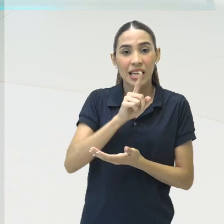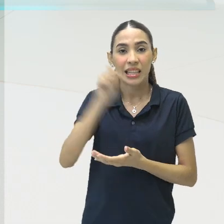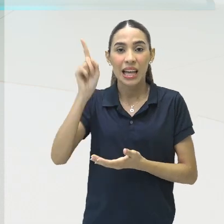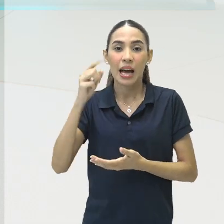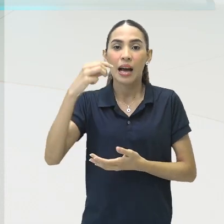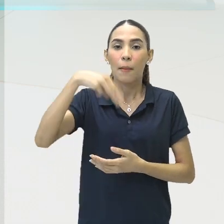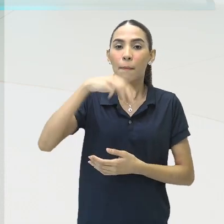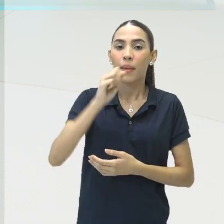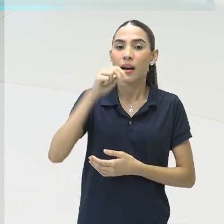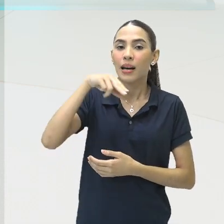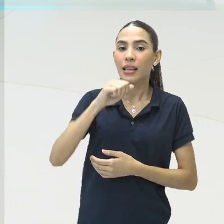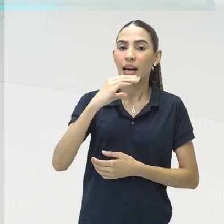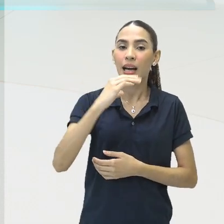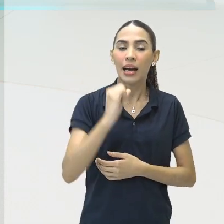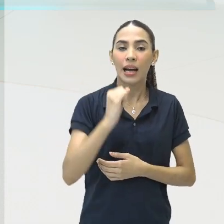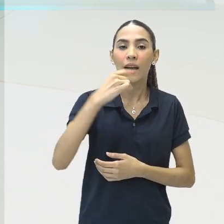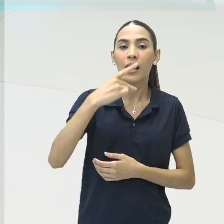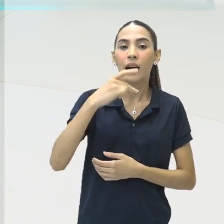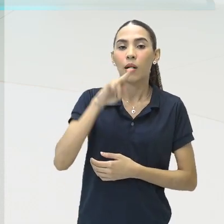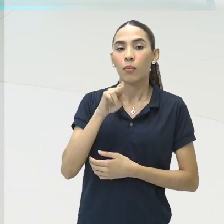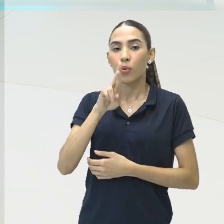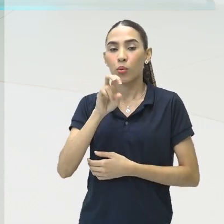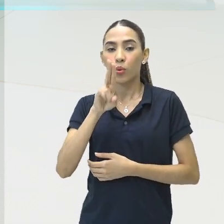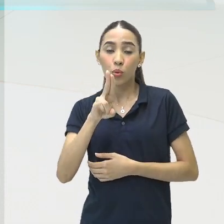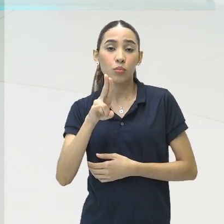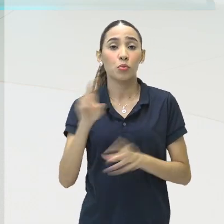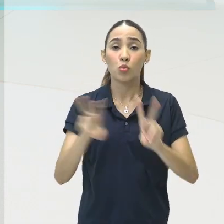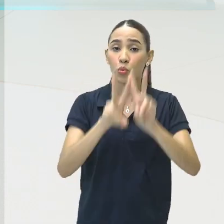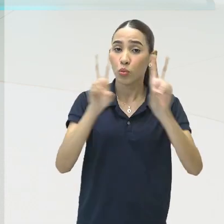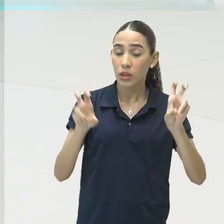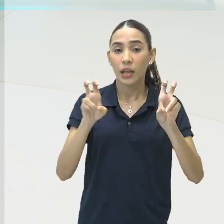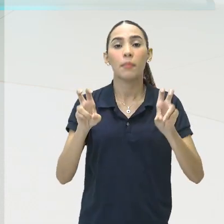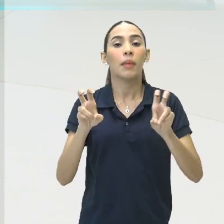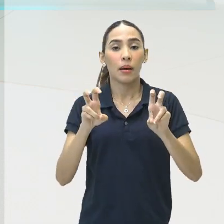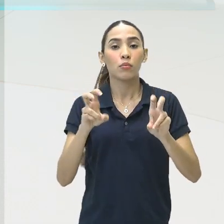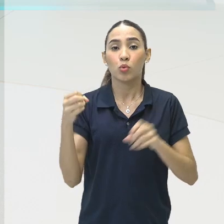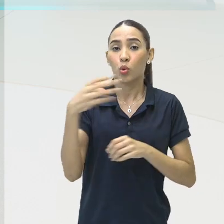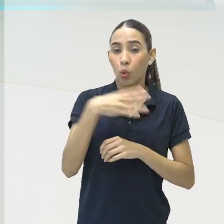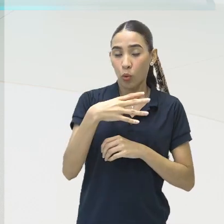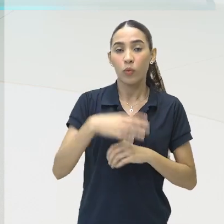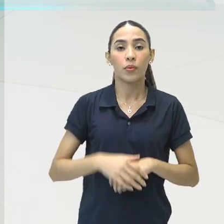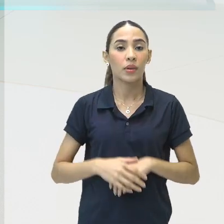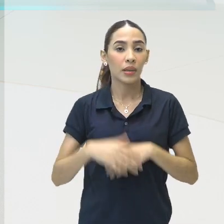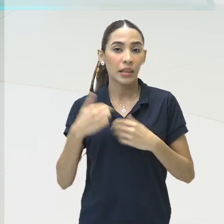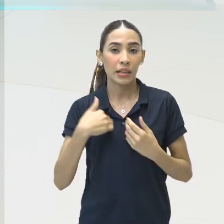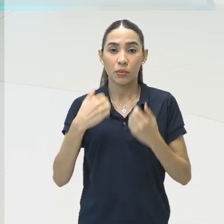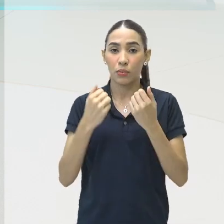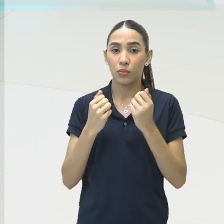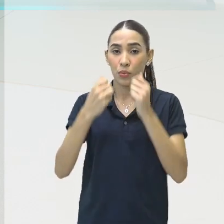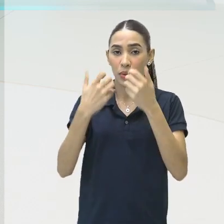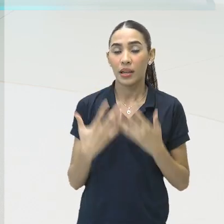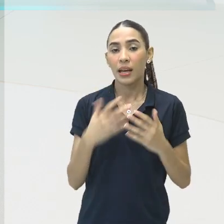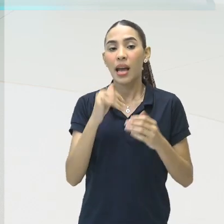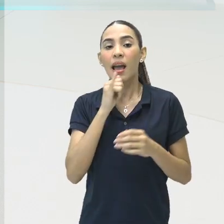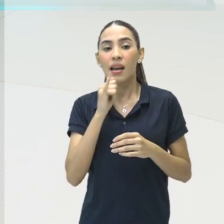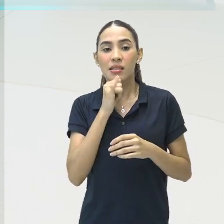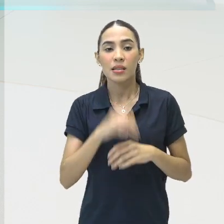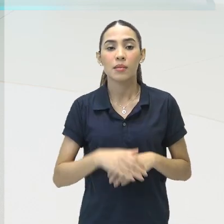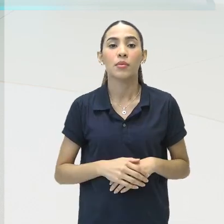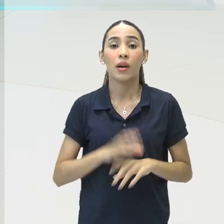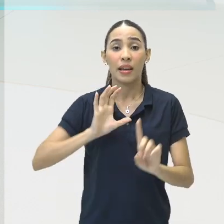tema ali bem moderno, né, sobre as cirandas de Manacapuru, e eu falei sobre a questão